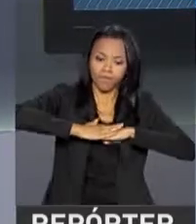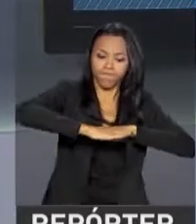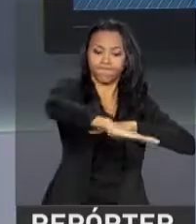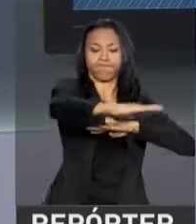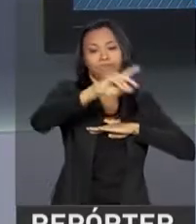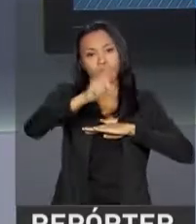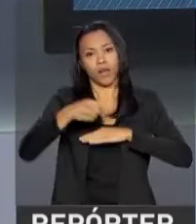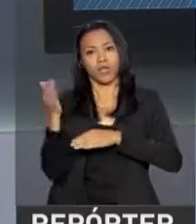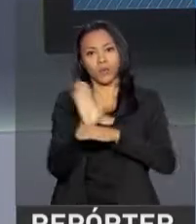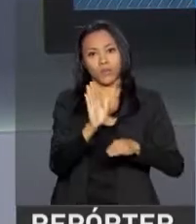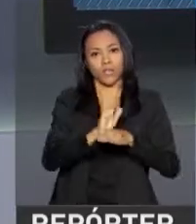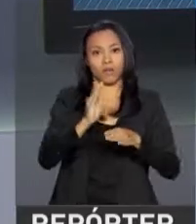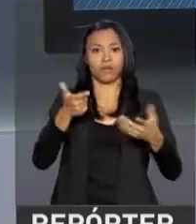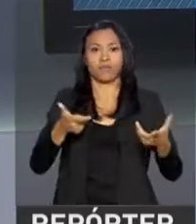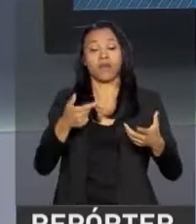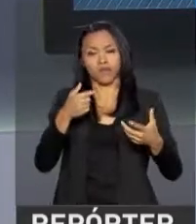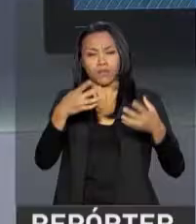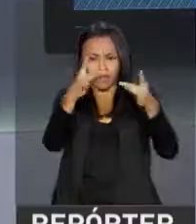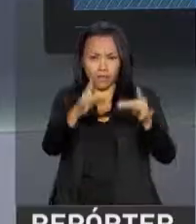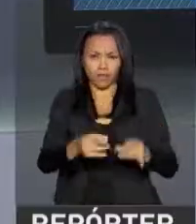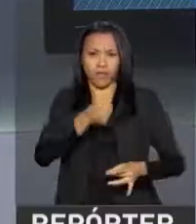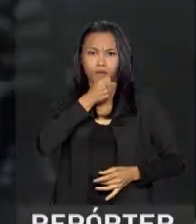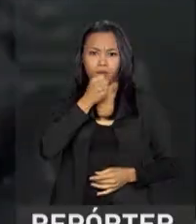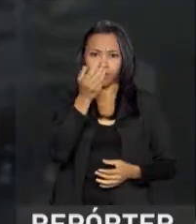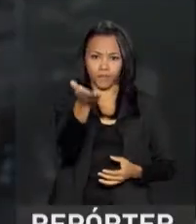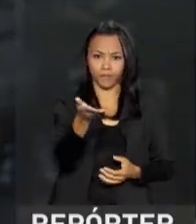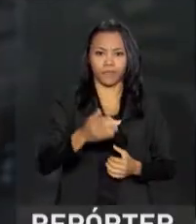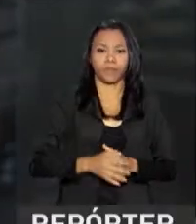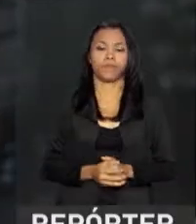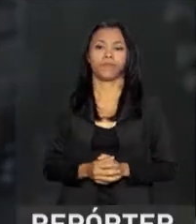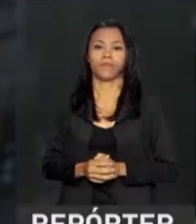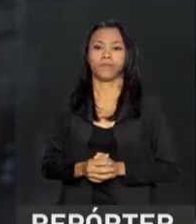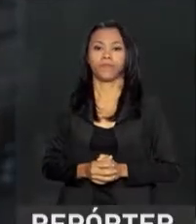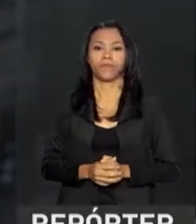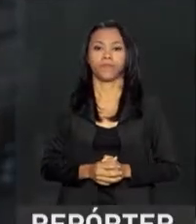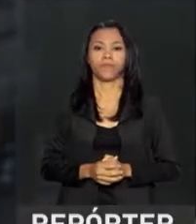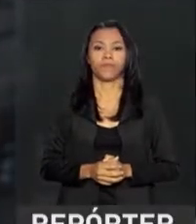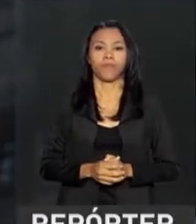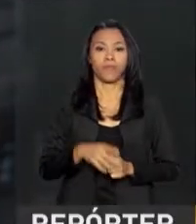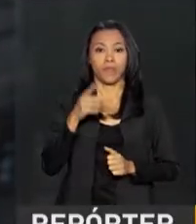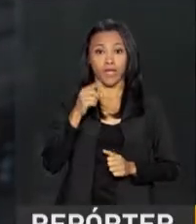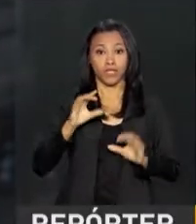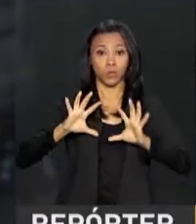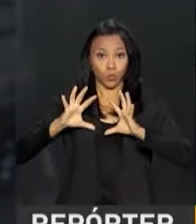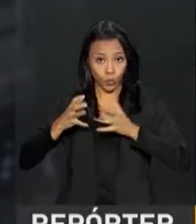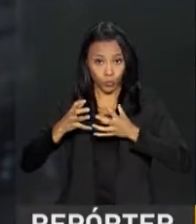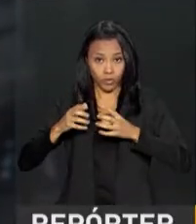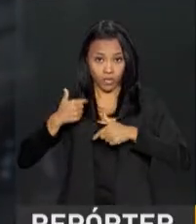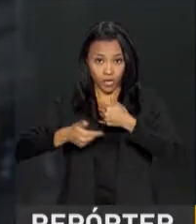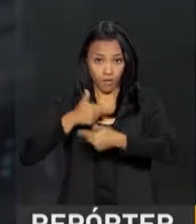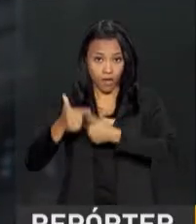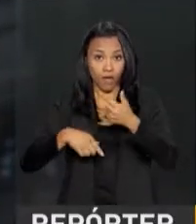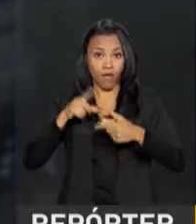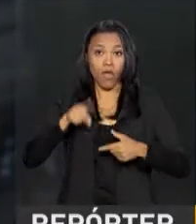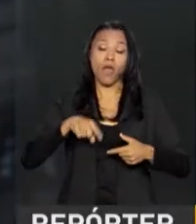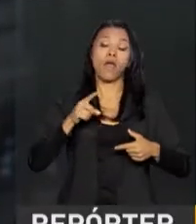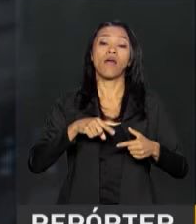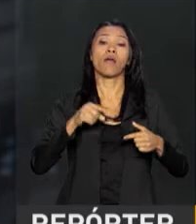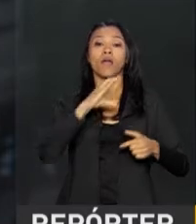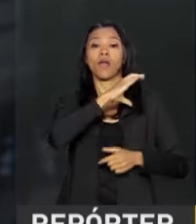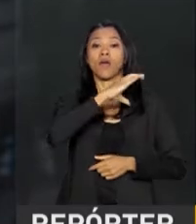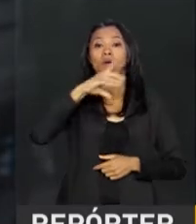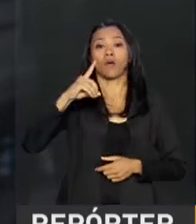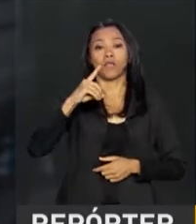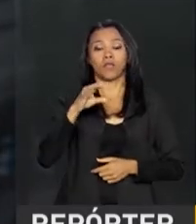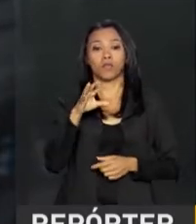joão pedro neto tem mais detalhes sobre esse assunto essa força tarefa coordenada pelo denit para facilitar o deslocamento